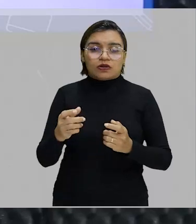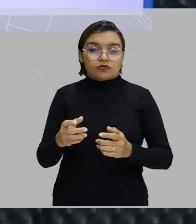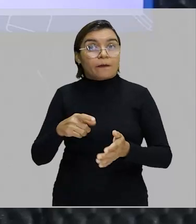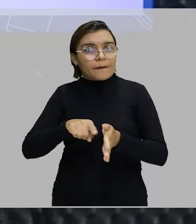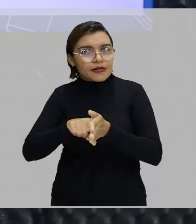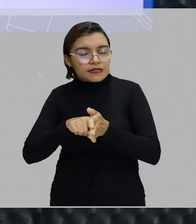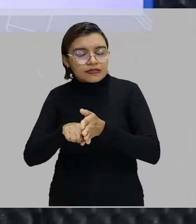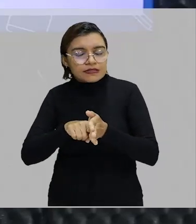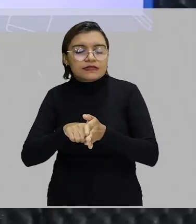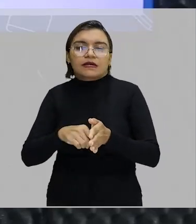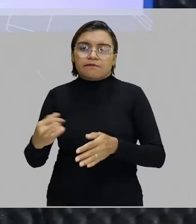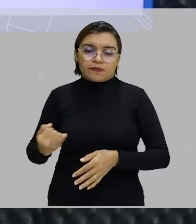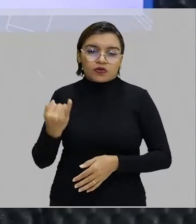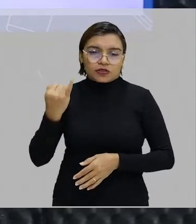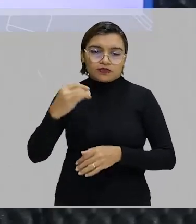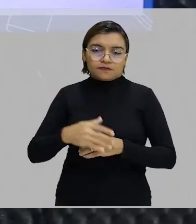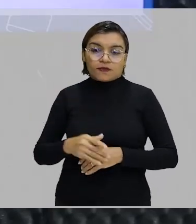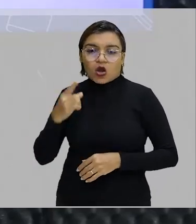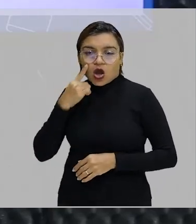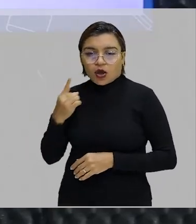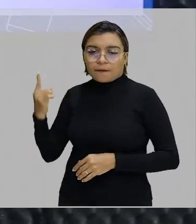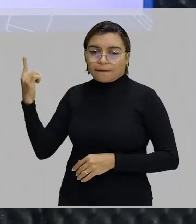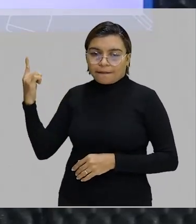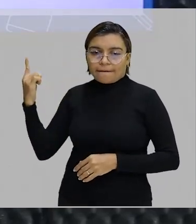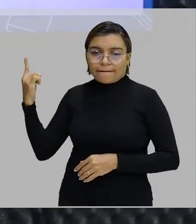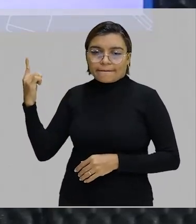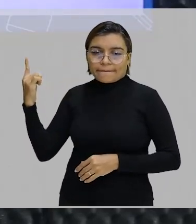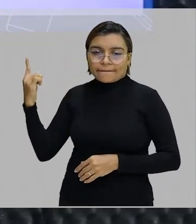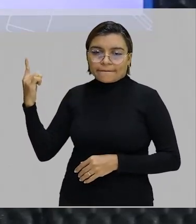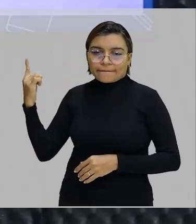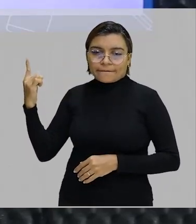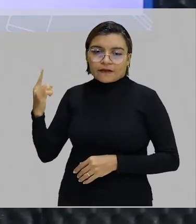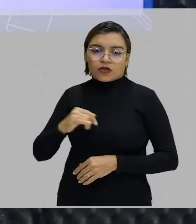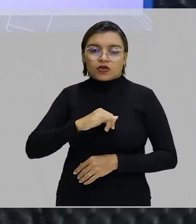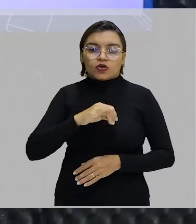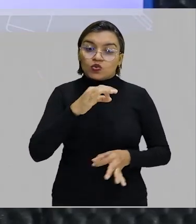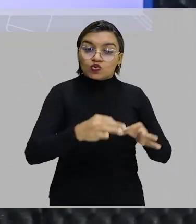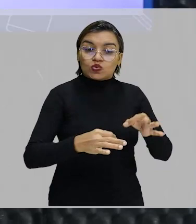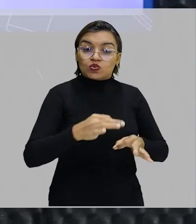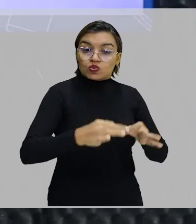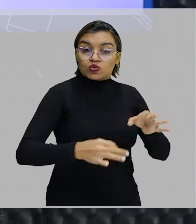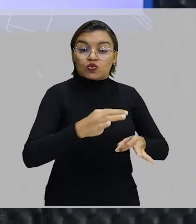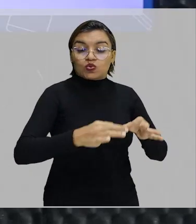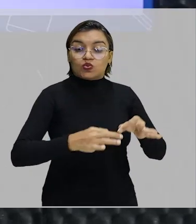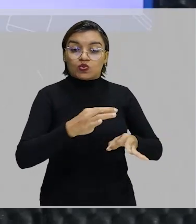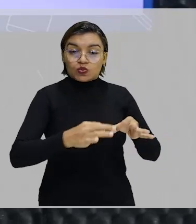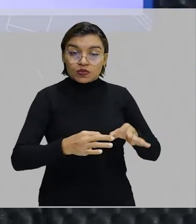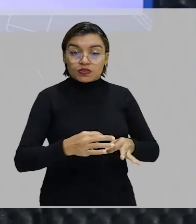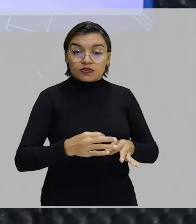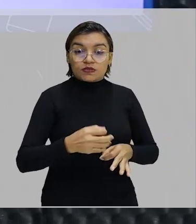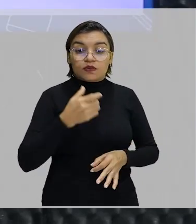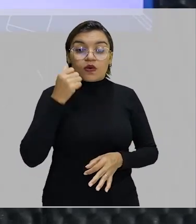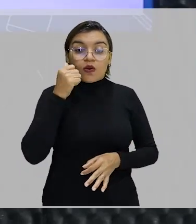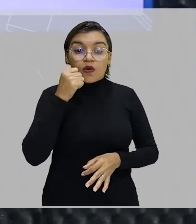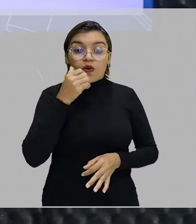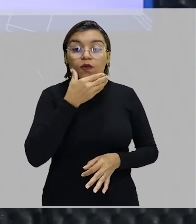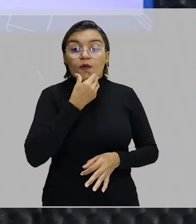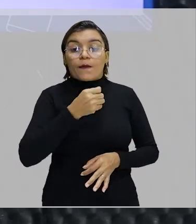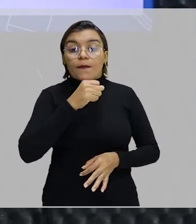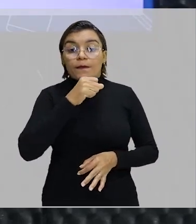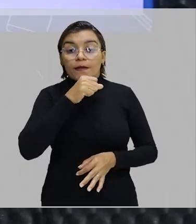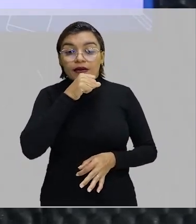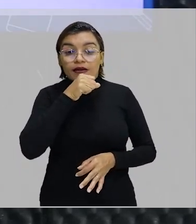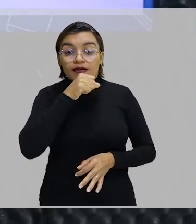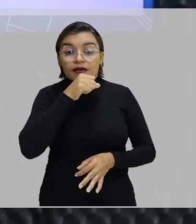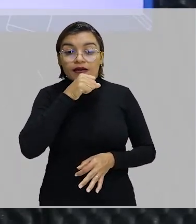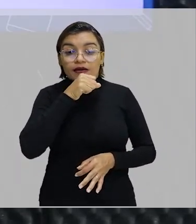objeto, se tiver antes, ou com o mais próximo. O juiz considerou o pai e o filho culpados, o juiz considerou